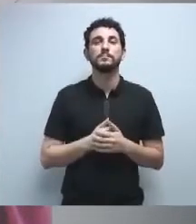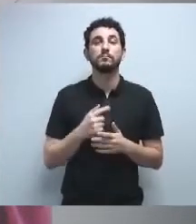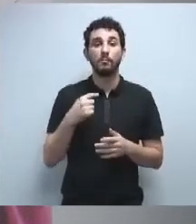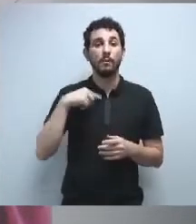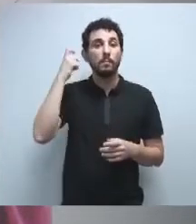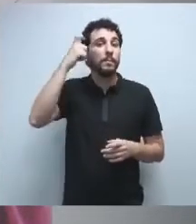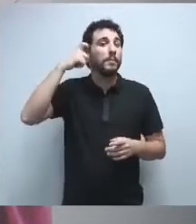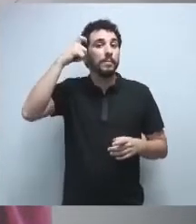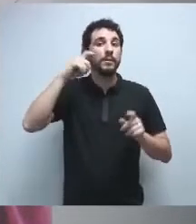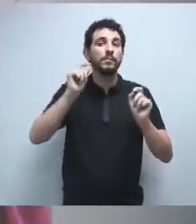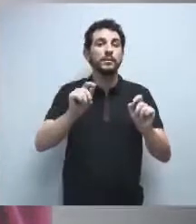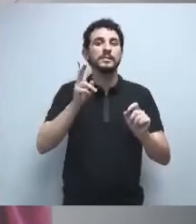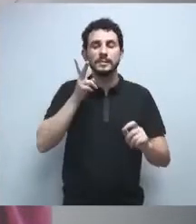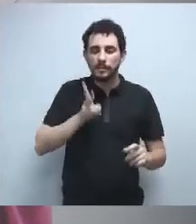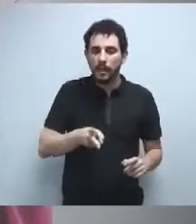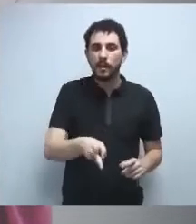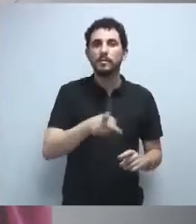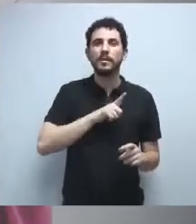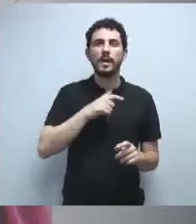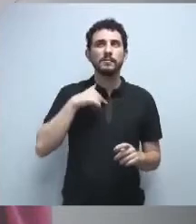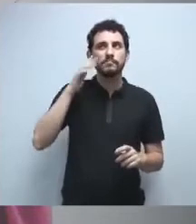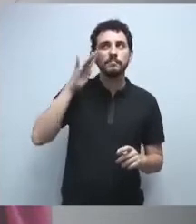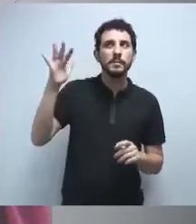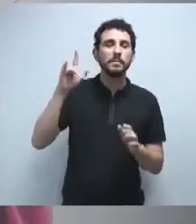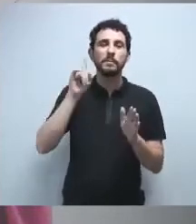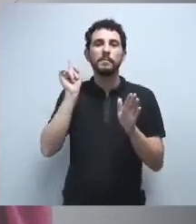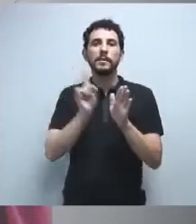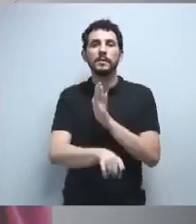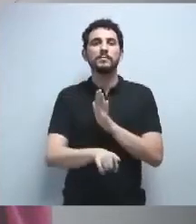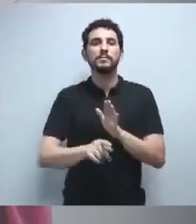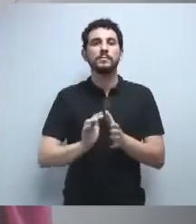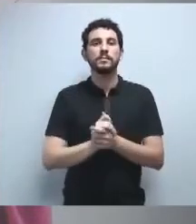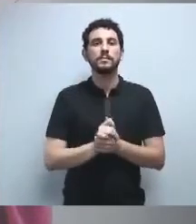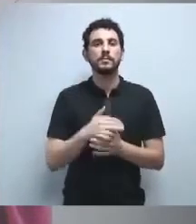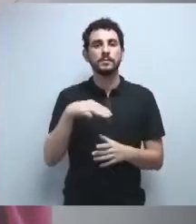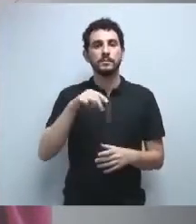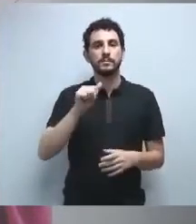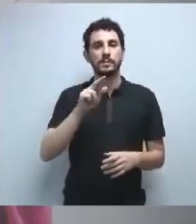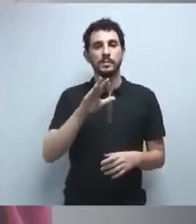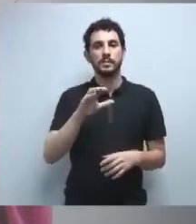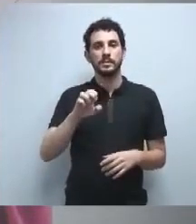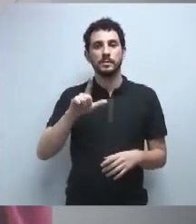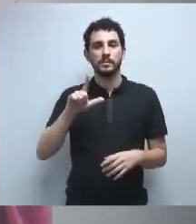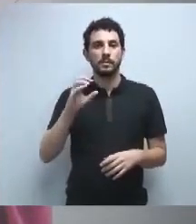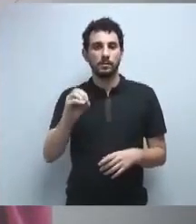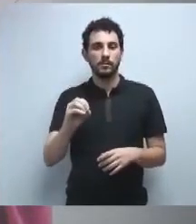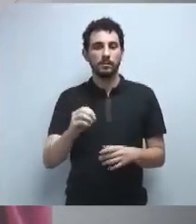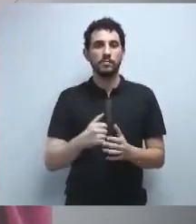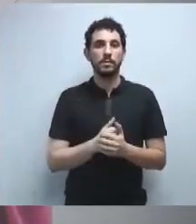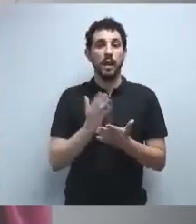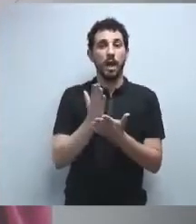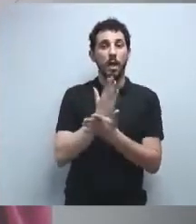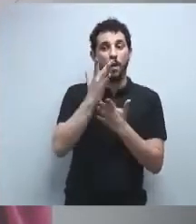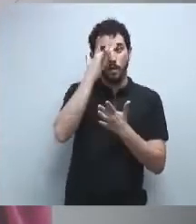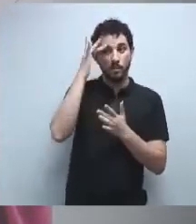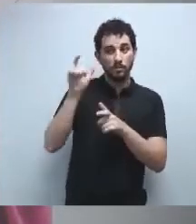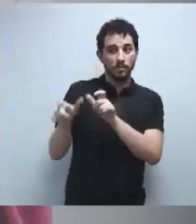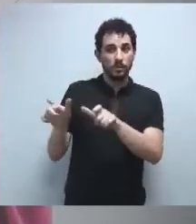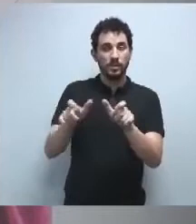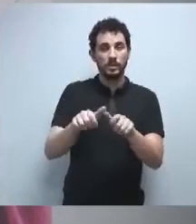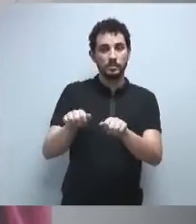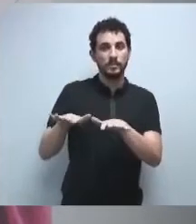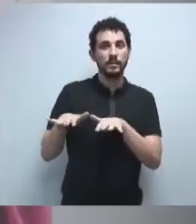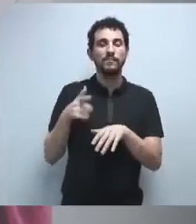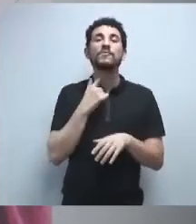preocupa é que sempre vem uma pergunta marcelo que talvez alguém da platéia tenha vontade